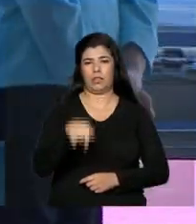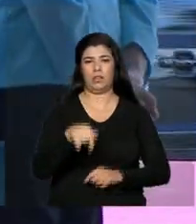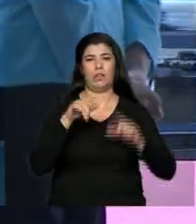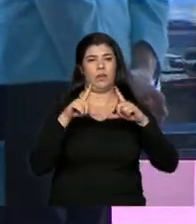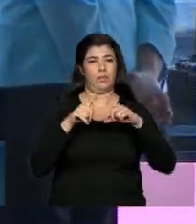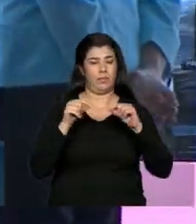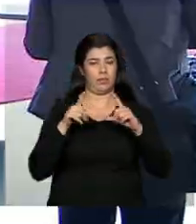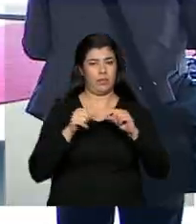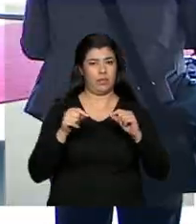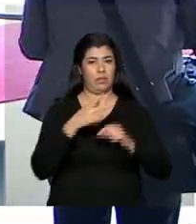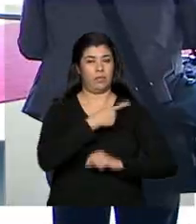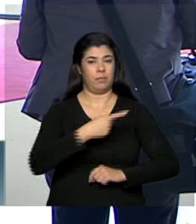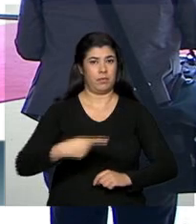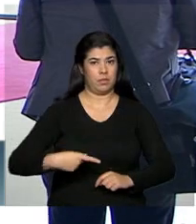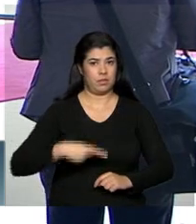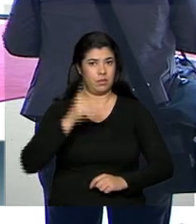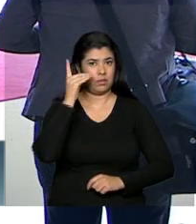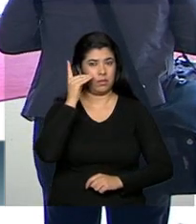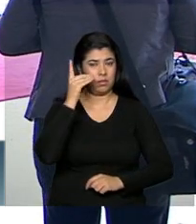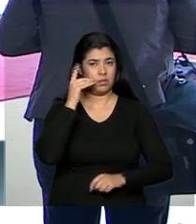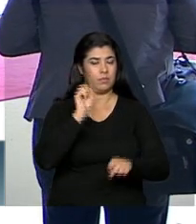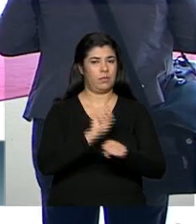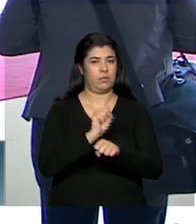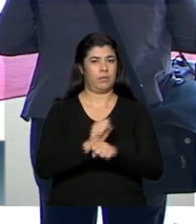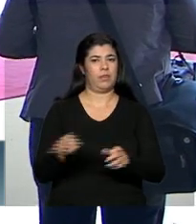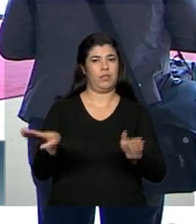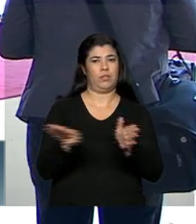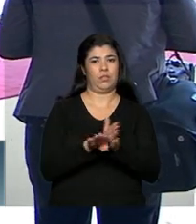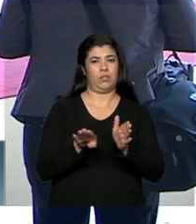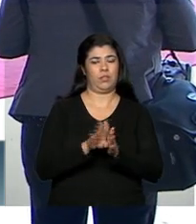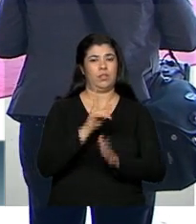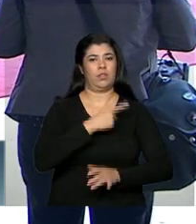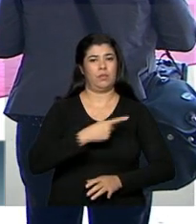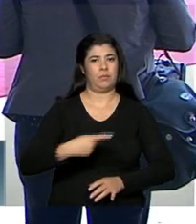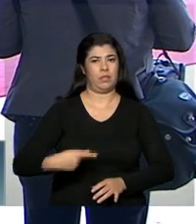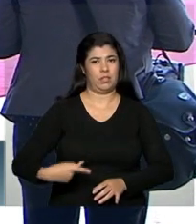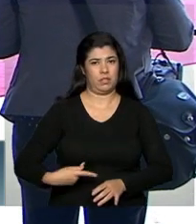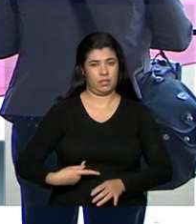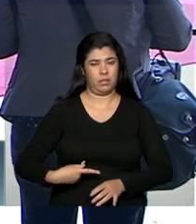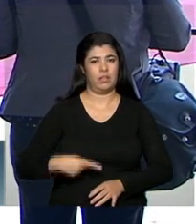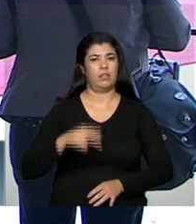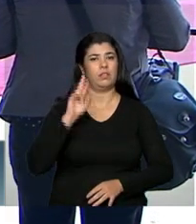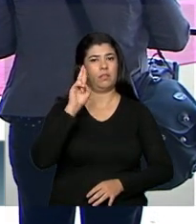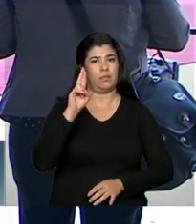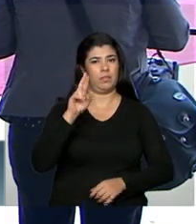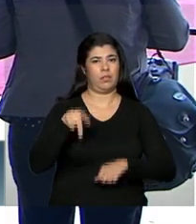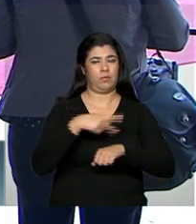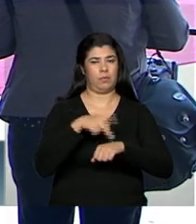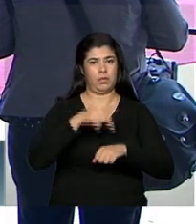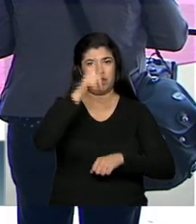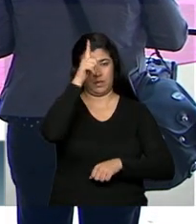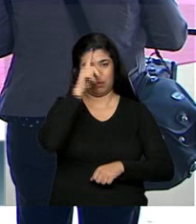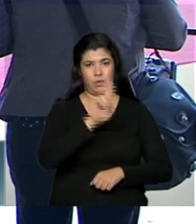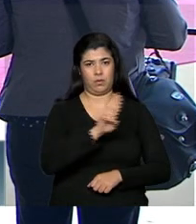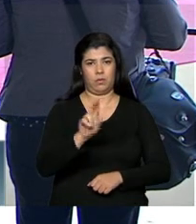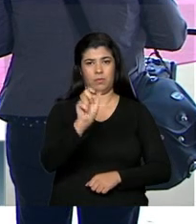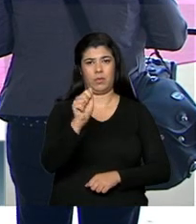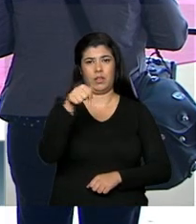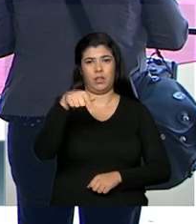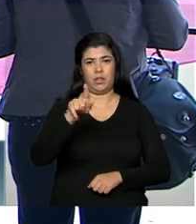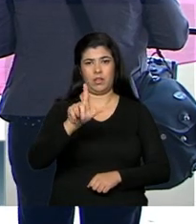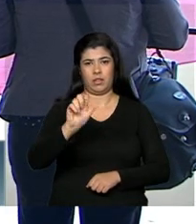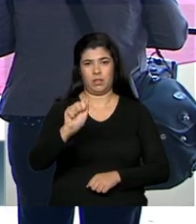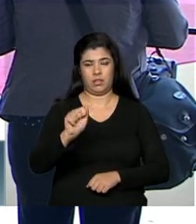Dilma Rousseff aguarda a chegada da chanceler alemã Angela Merkel para o almoço que